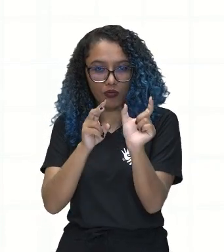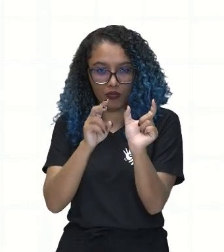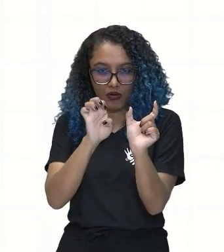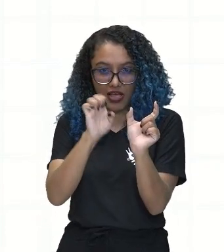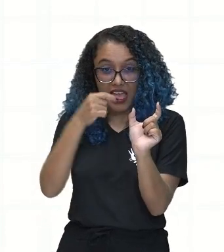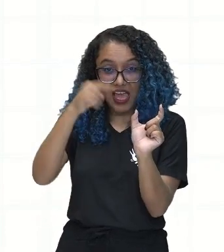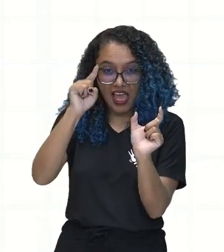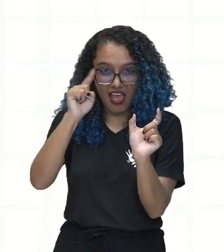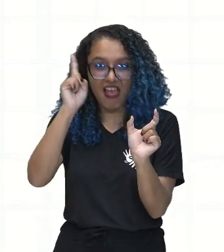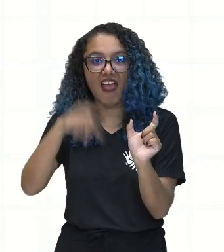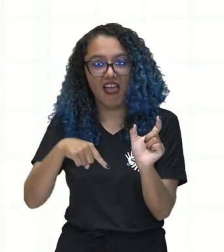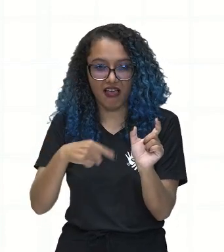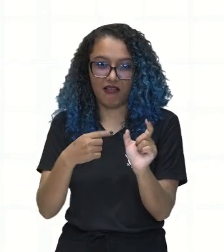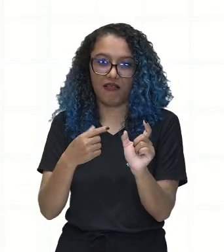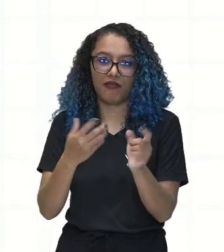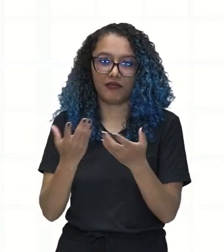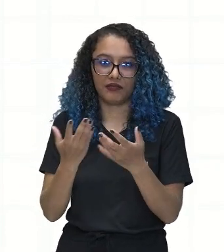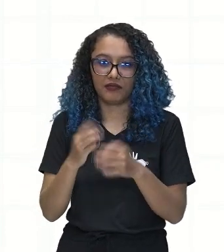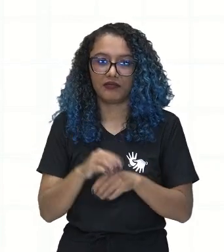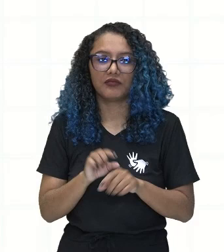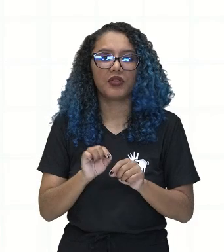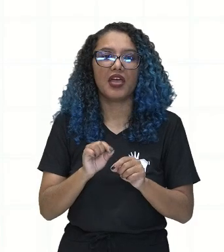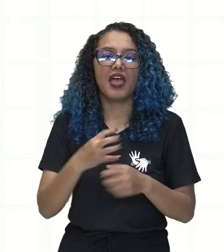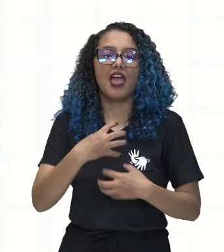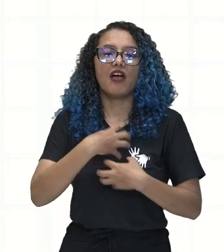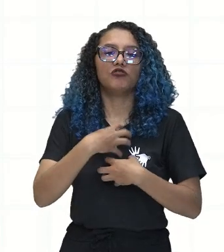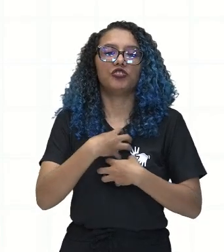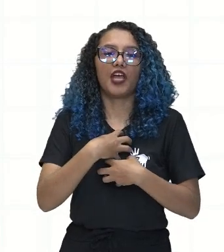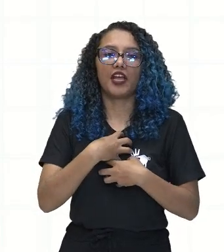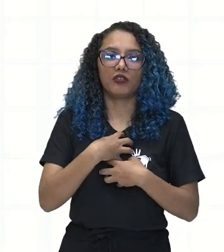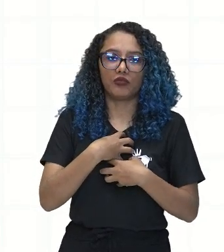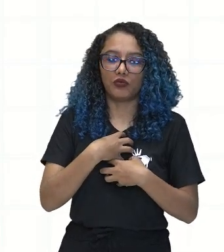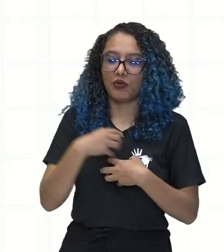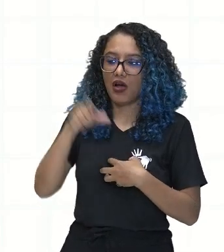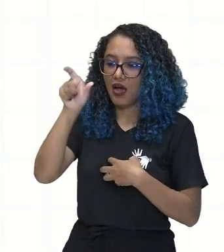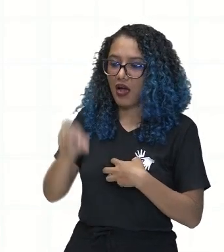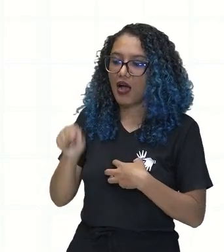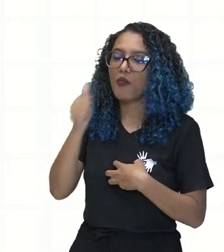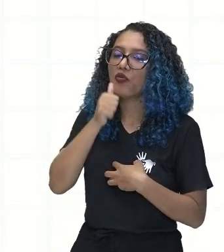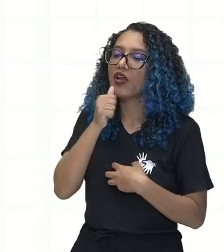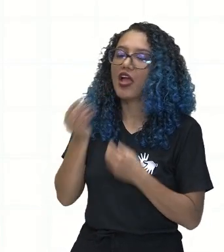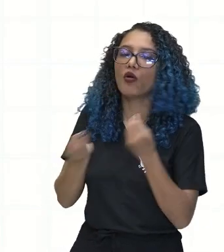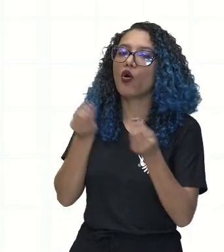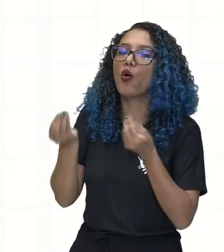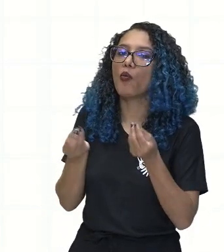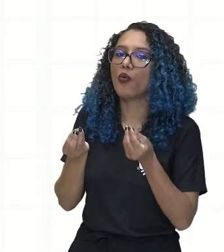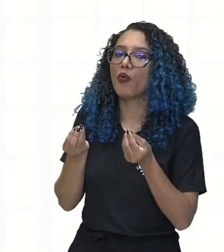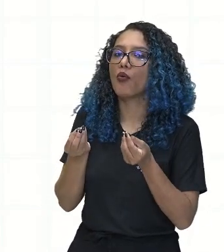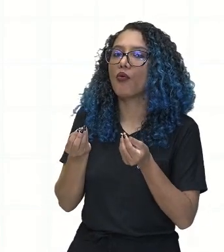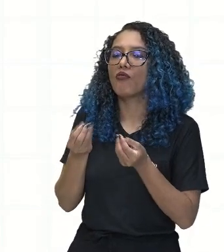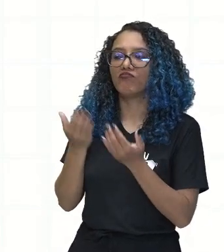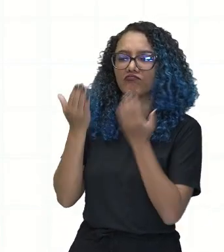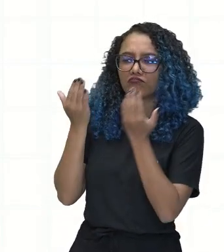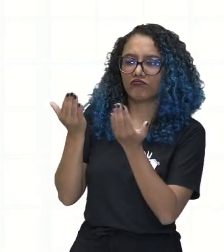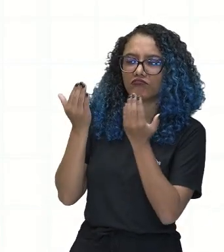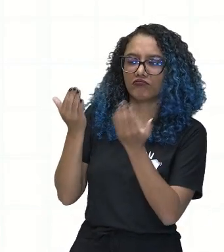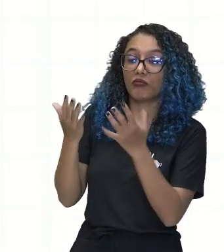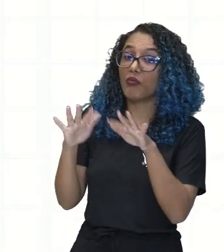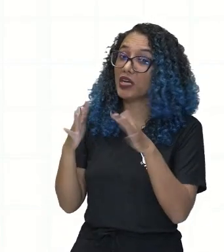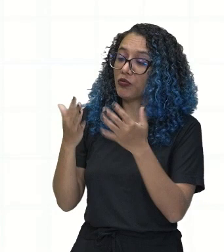que a Mariana é, né? Ela é meio desconfiada. Então, aqui é um advérbio, e nós falamos aqui que o